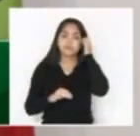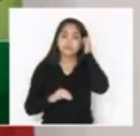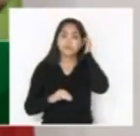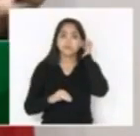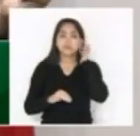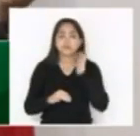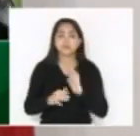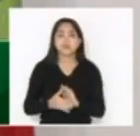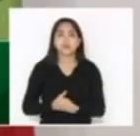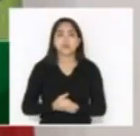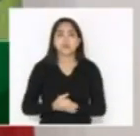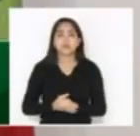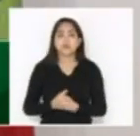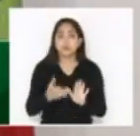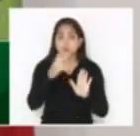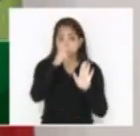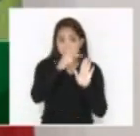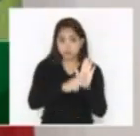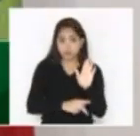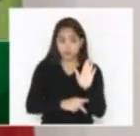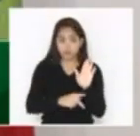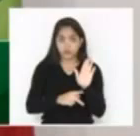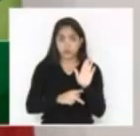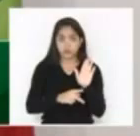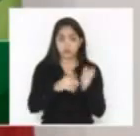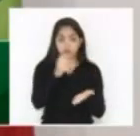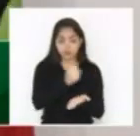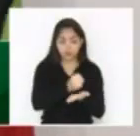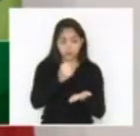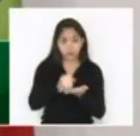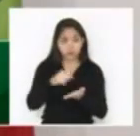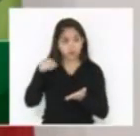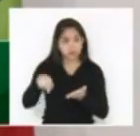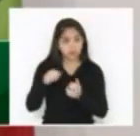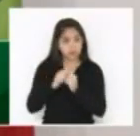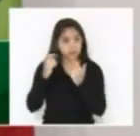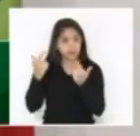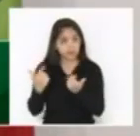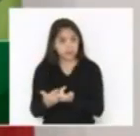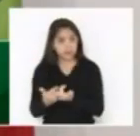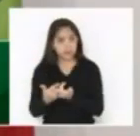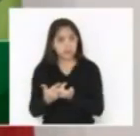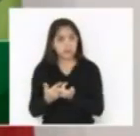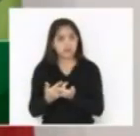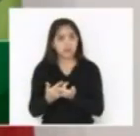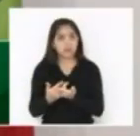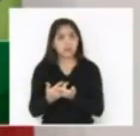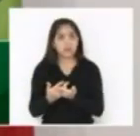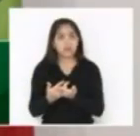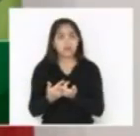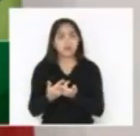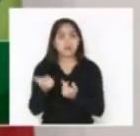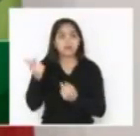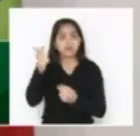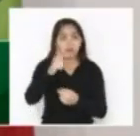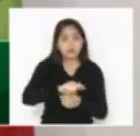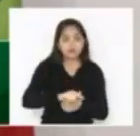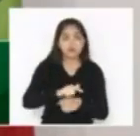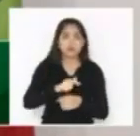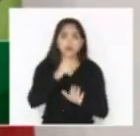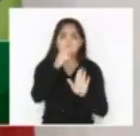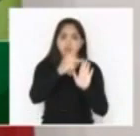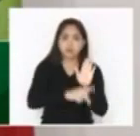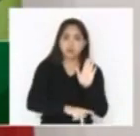e por conta do projeto que eu protocolei aqui, que ressuscitou o projeto do deputado Padre Pedro, que estava parado aqui